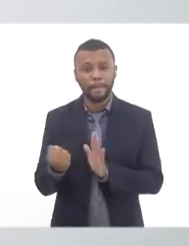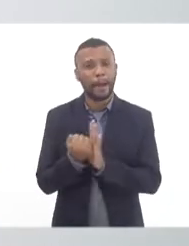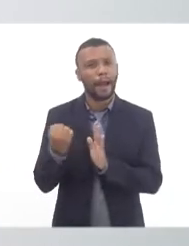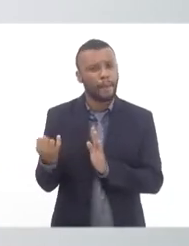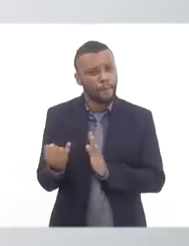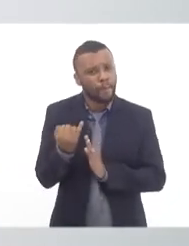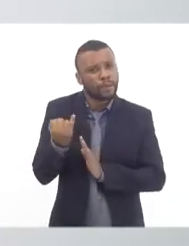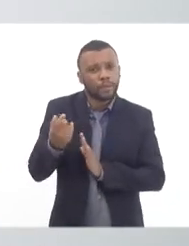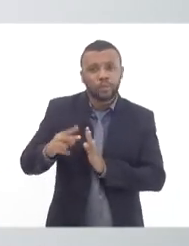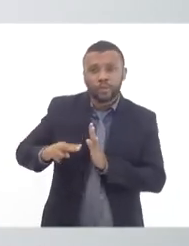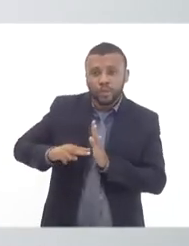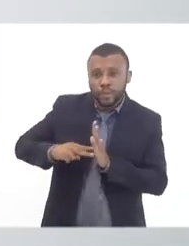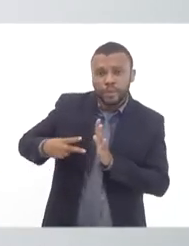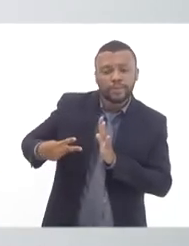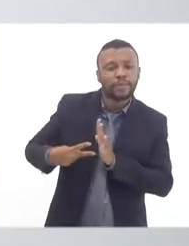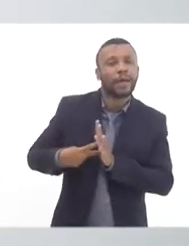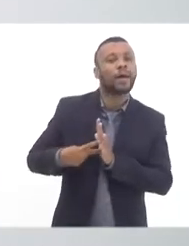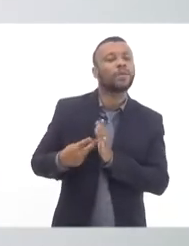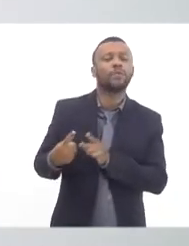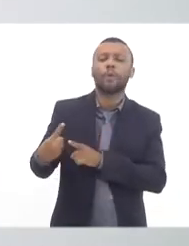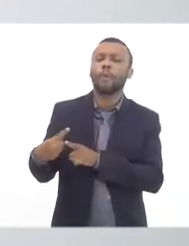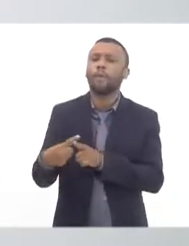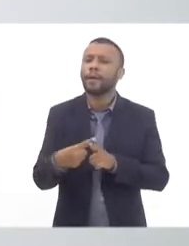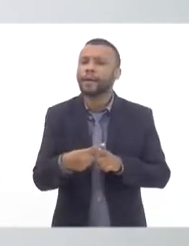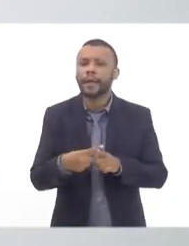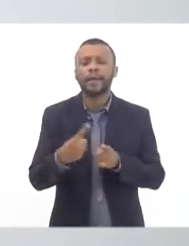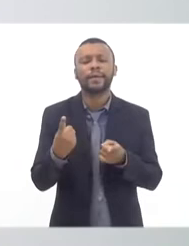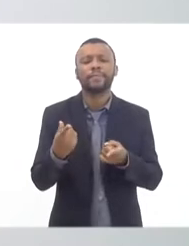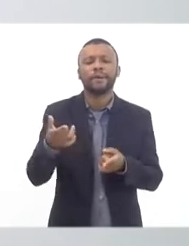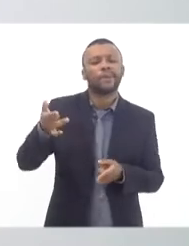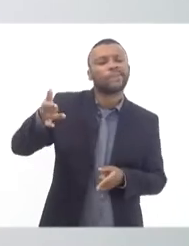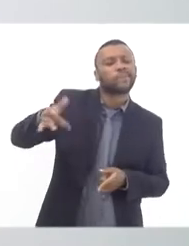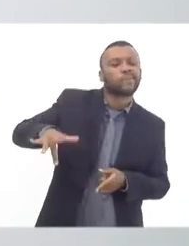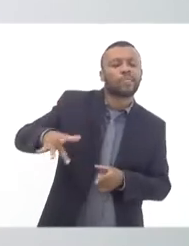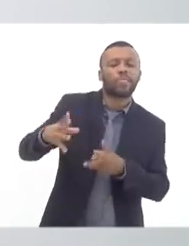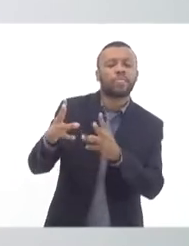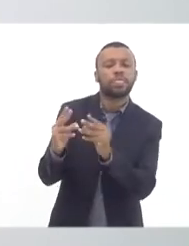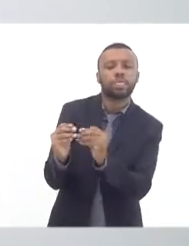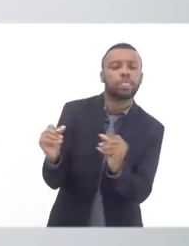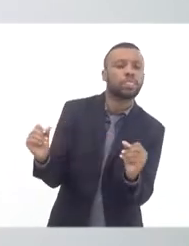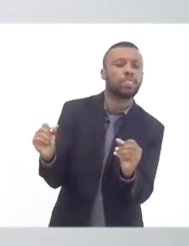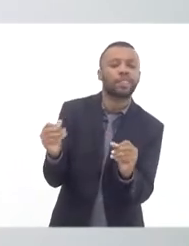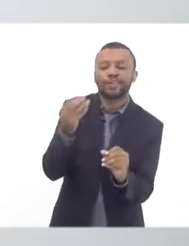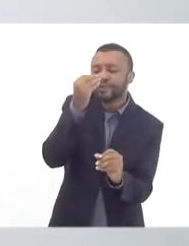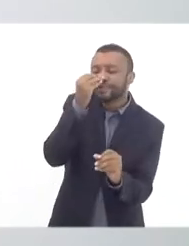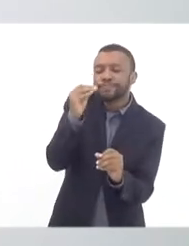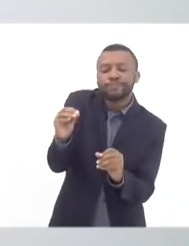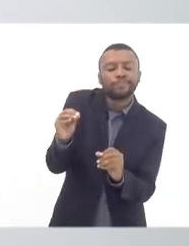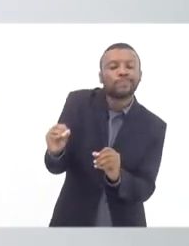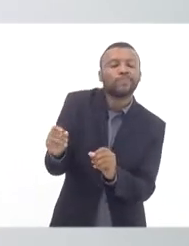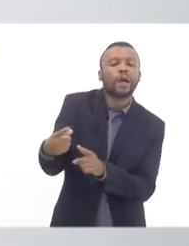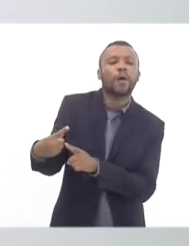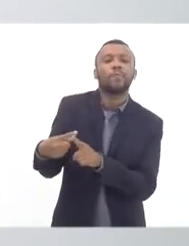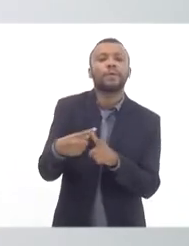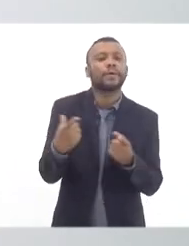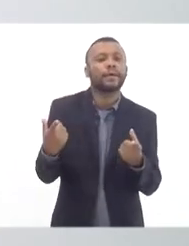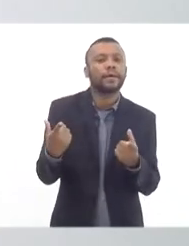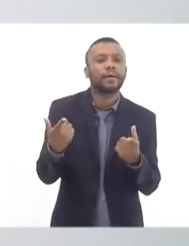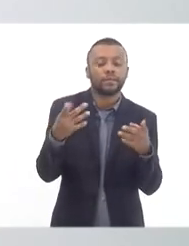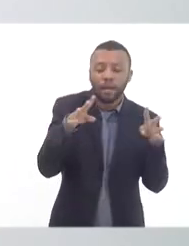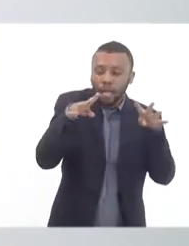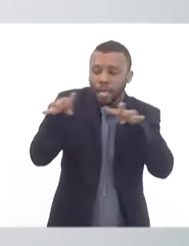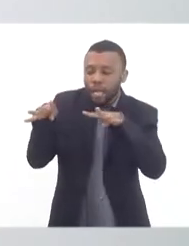um significado. Por que que foi depreciado? Por que que deixou de ter essa importância?